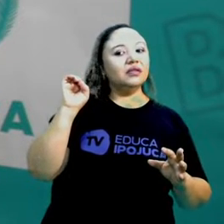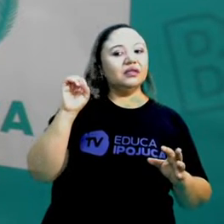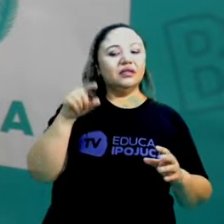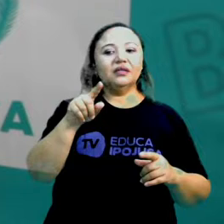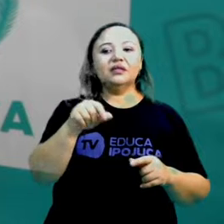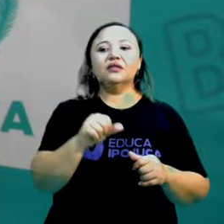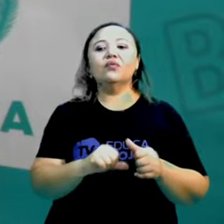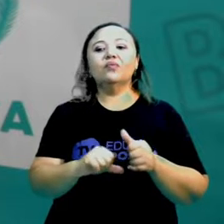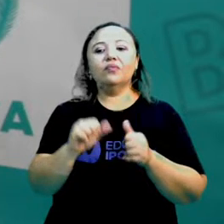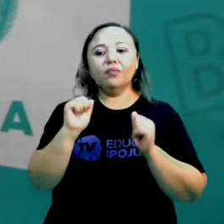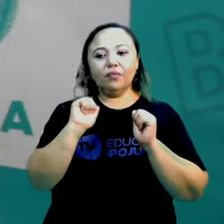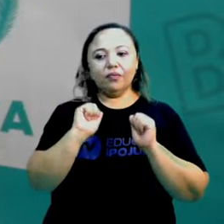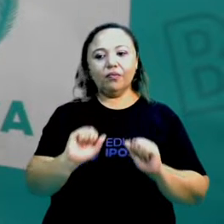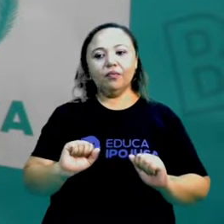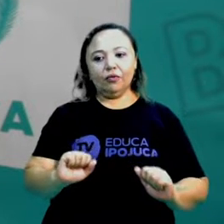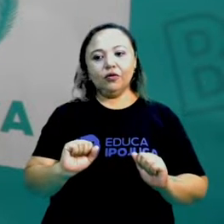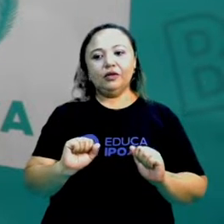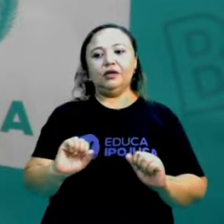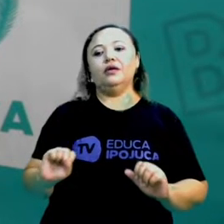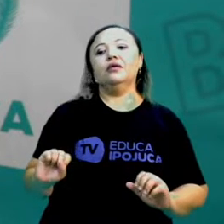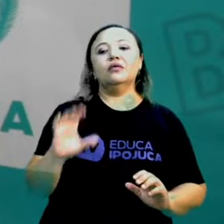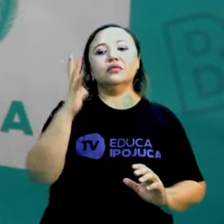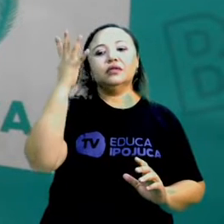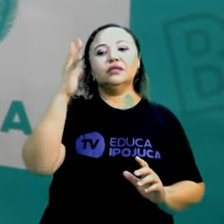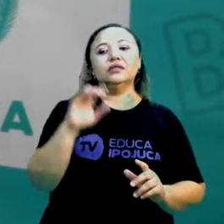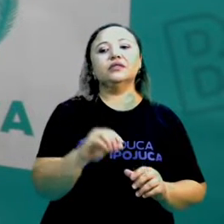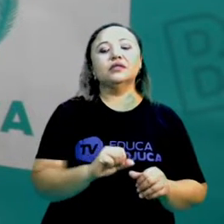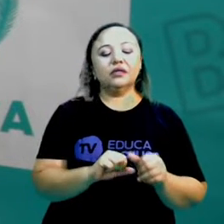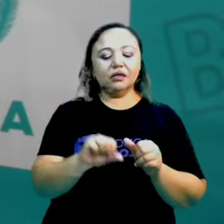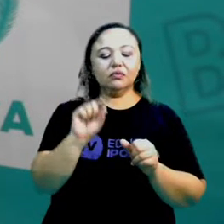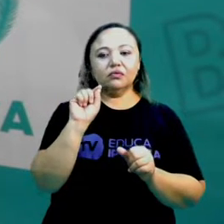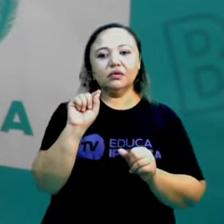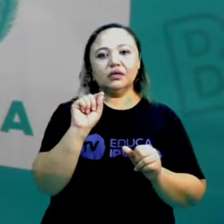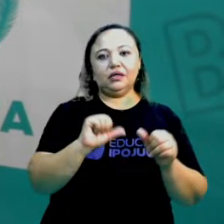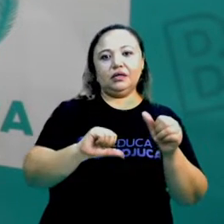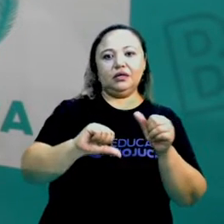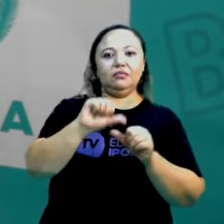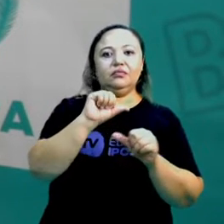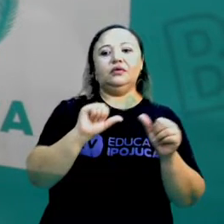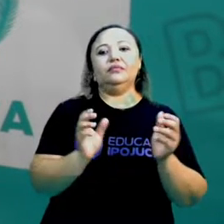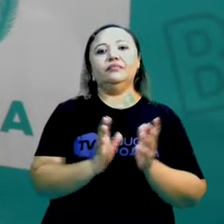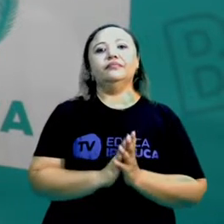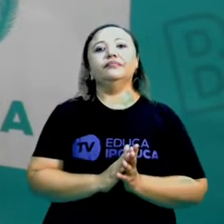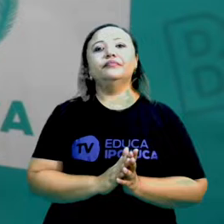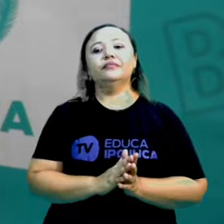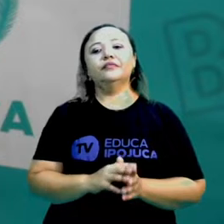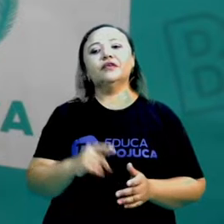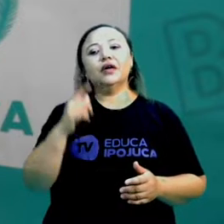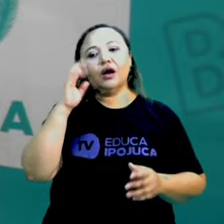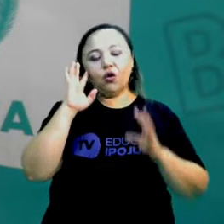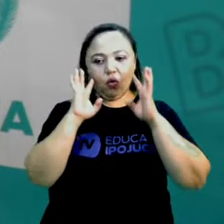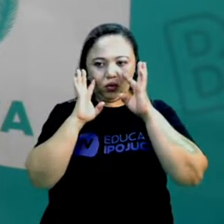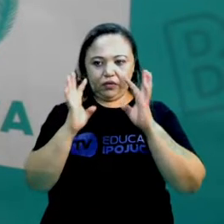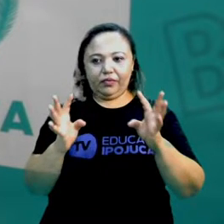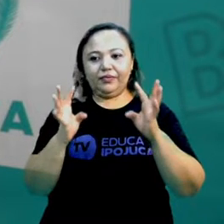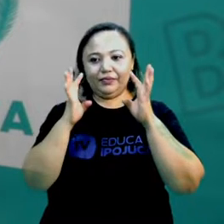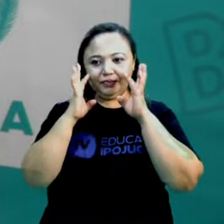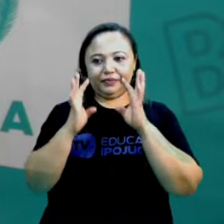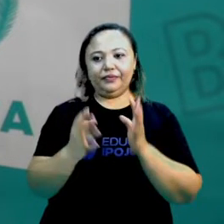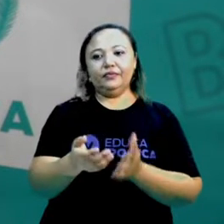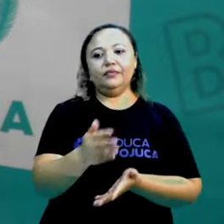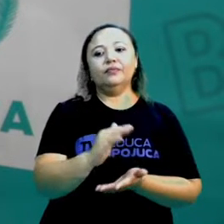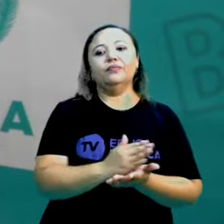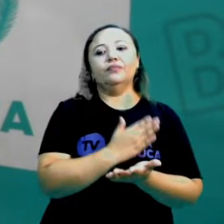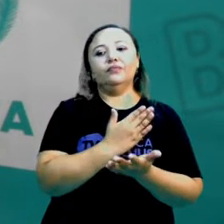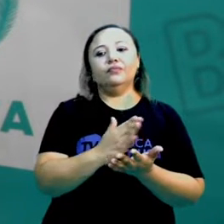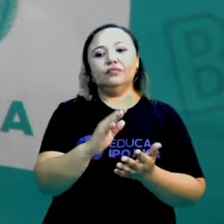trocamos também essas duas letrinhas. Então, vamos observar algumas palavras escritas